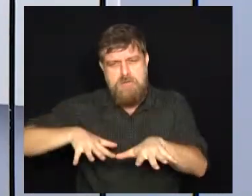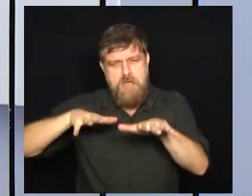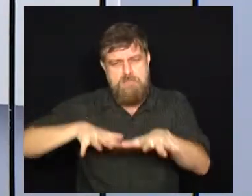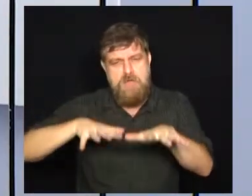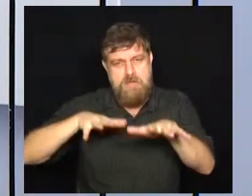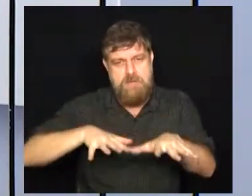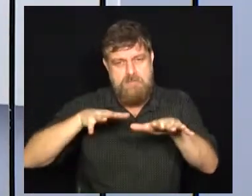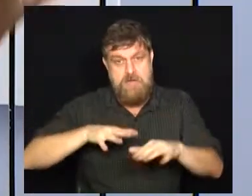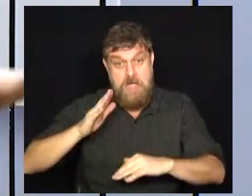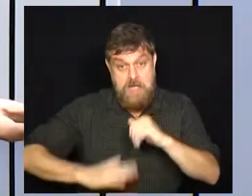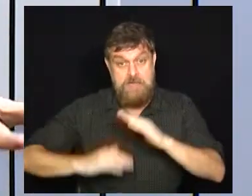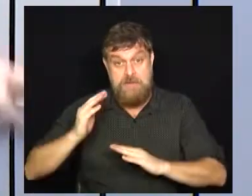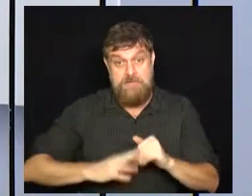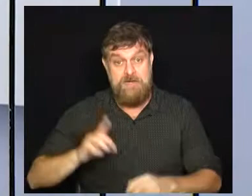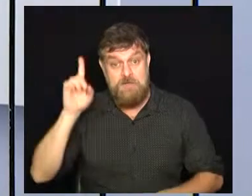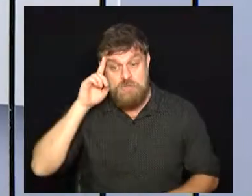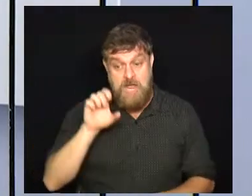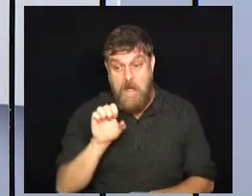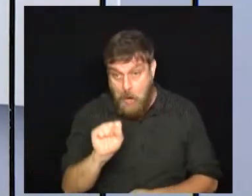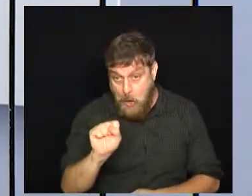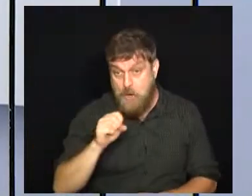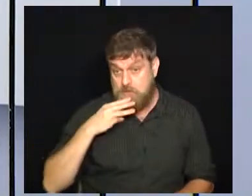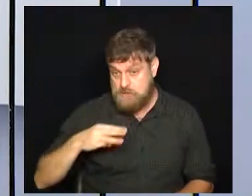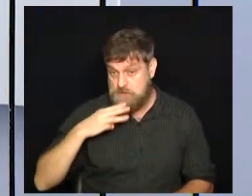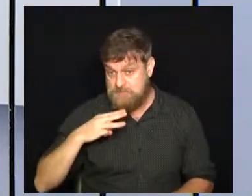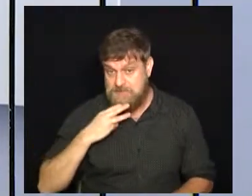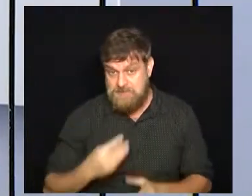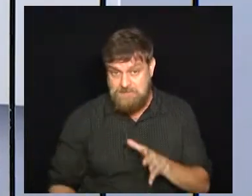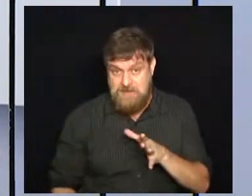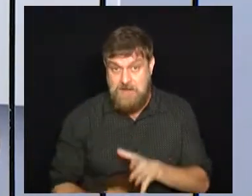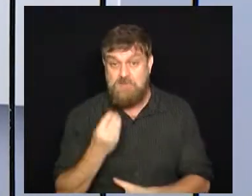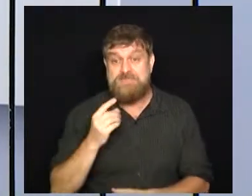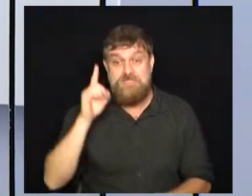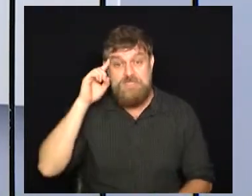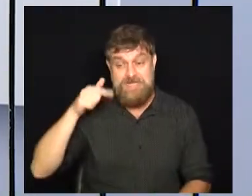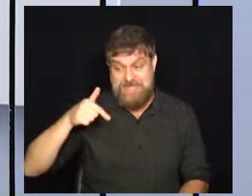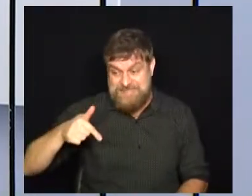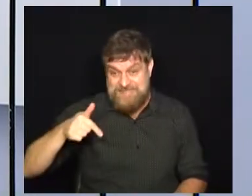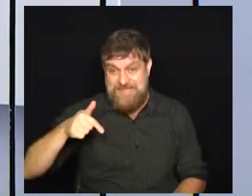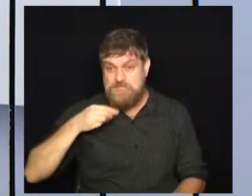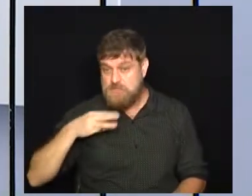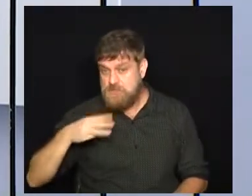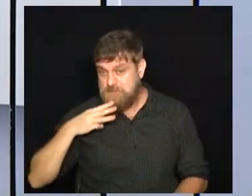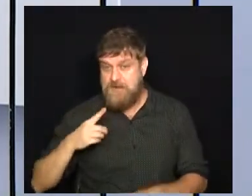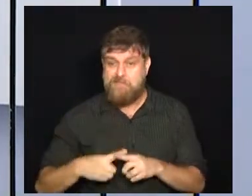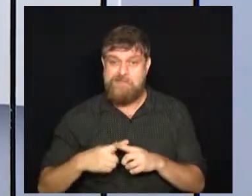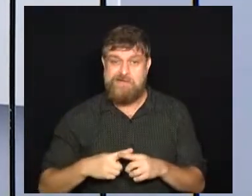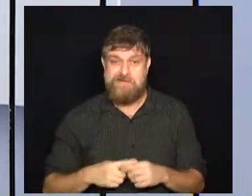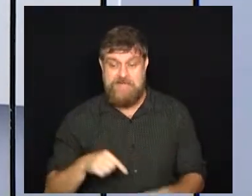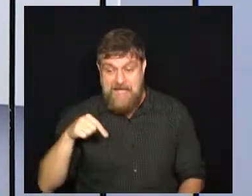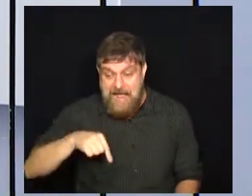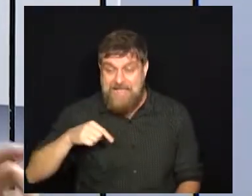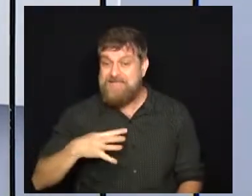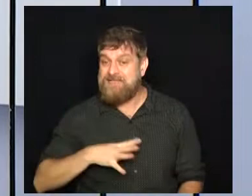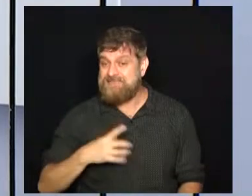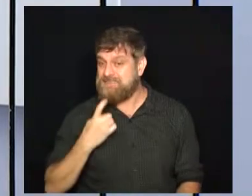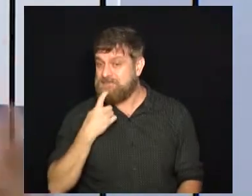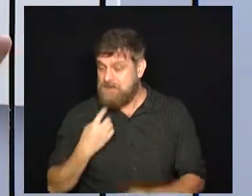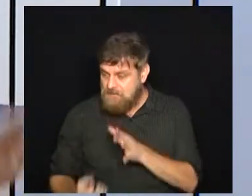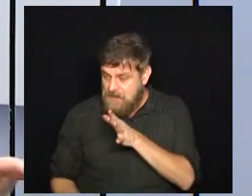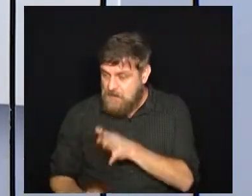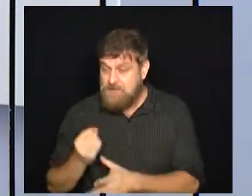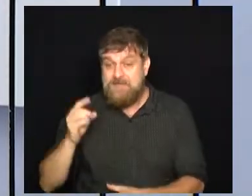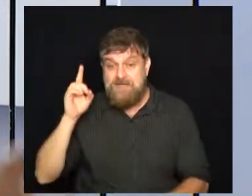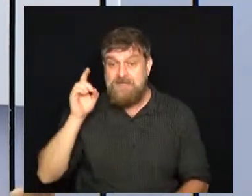ato que referente ao 8 de março, que esse ano vai acontecer no dia 7 de março, que o 8 é no domingo, mas aqui em Campinas vai acontecer